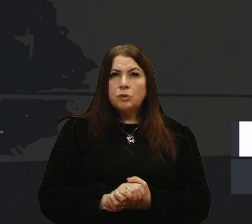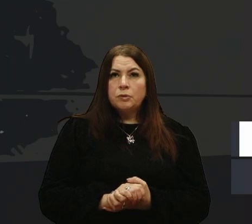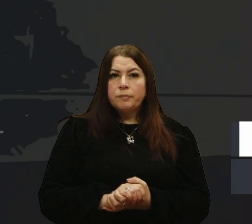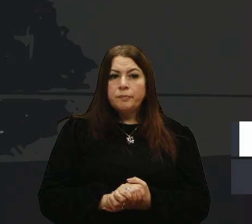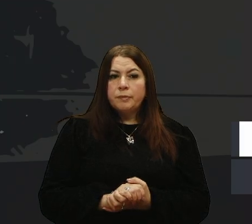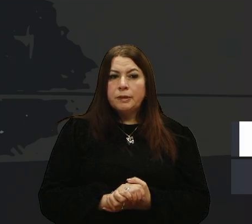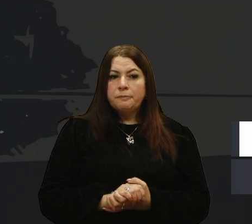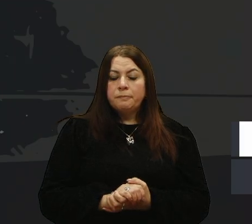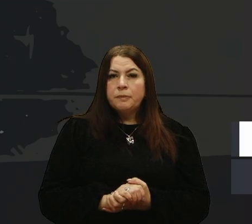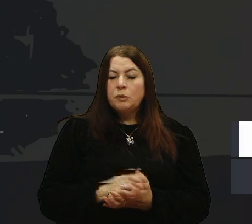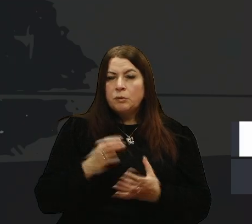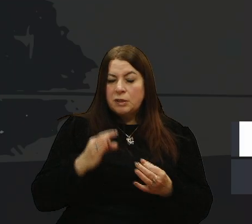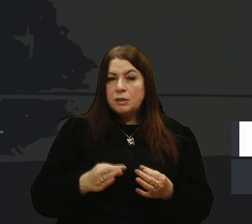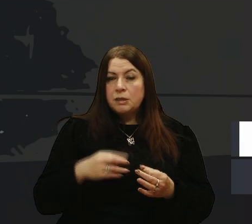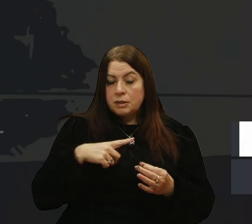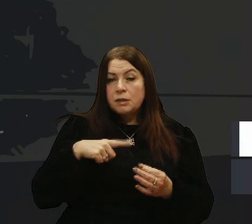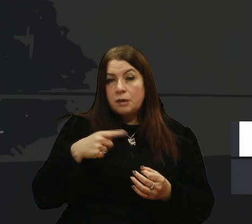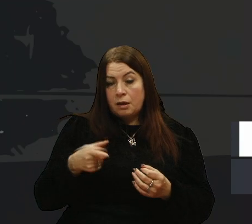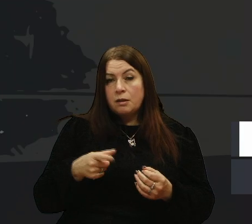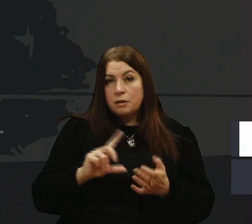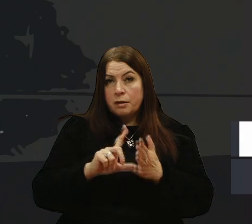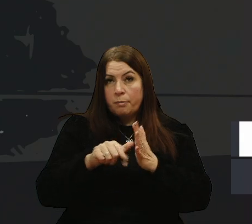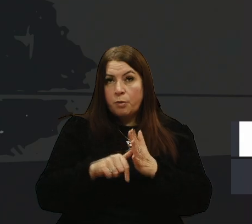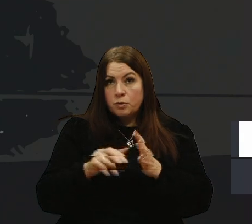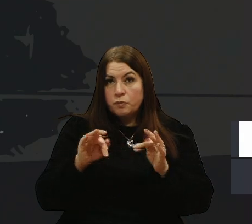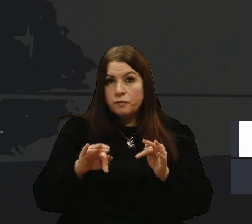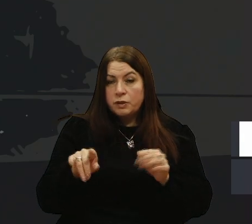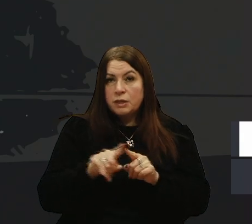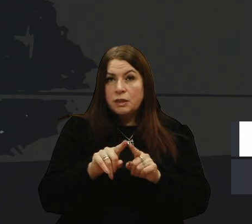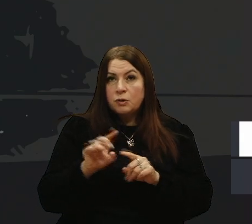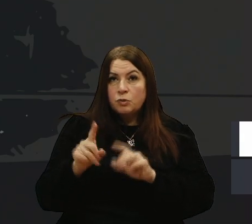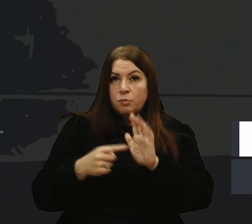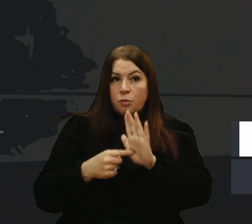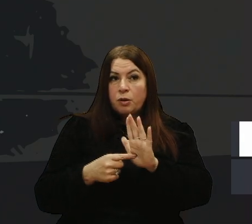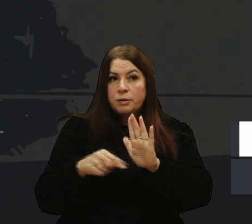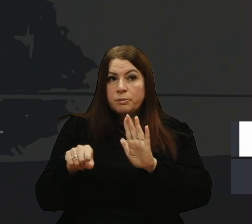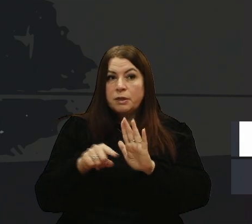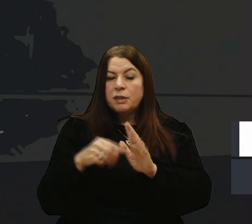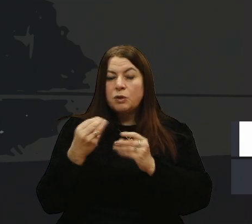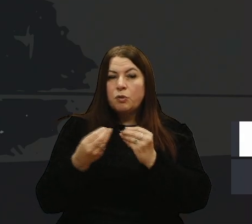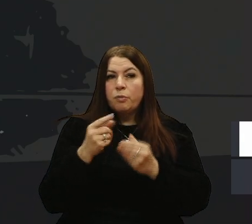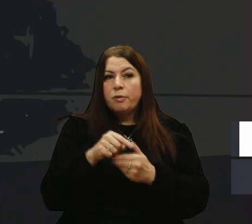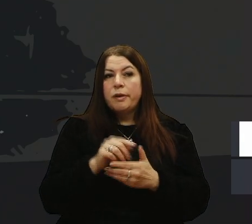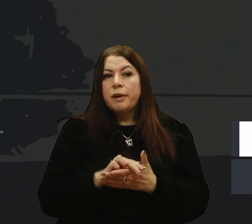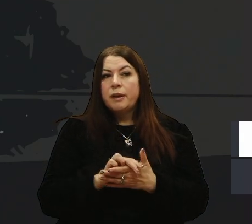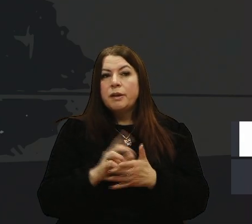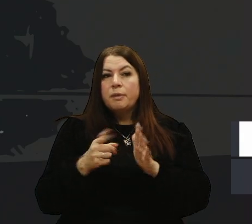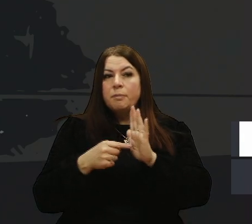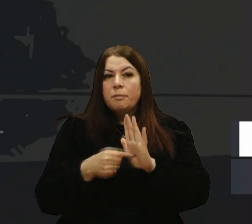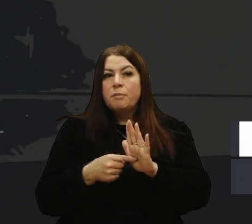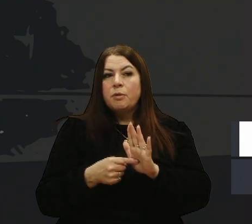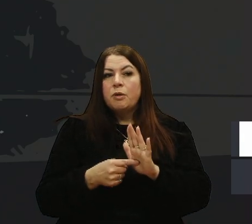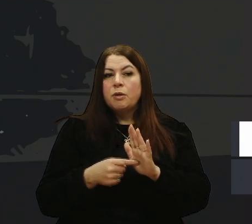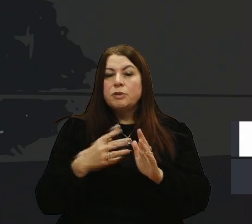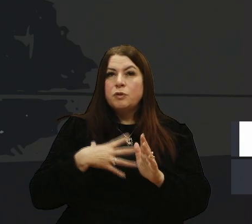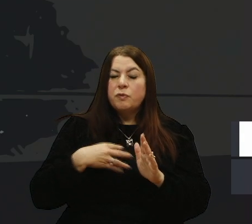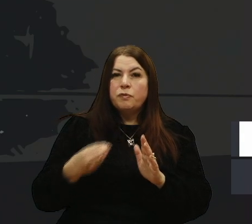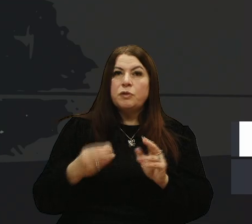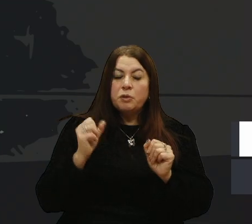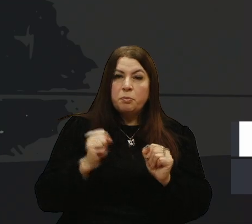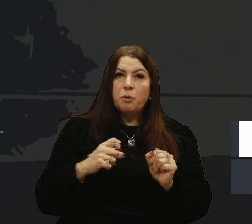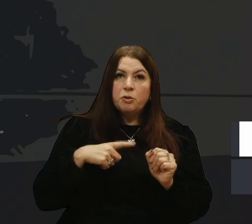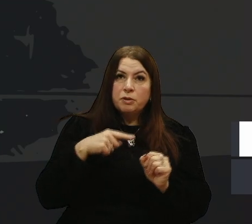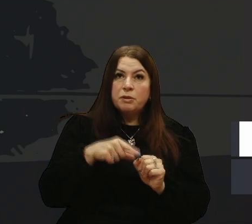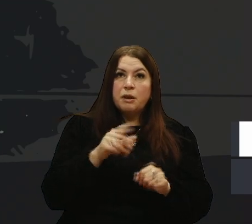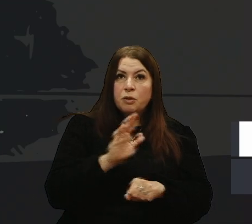dúvidas que com certeza eles têm, mas depois no final, quando a gente mostra para eles como é que é, a gente mostra que os filhos podem estar